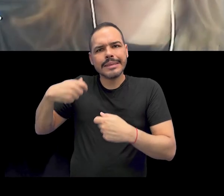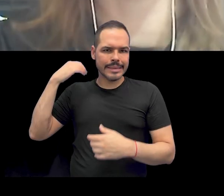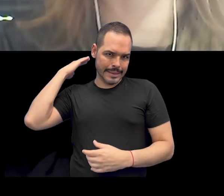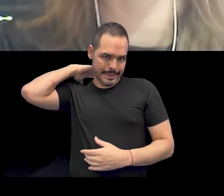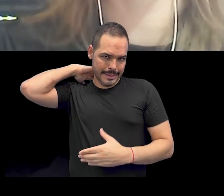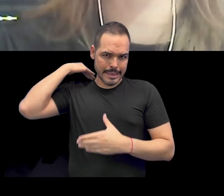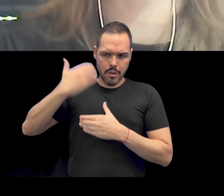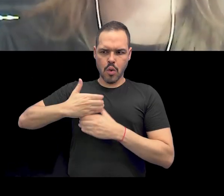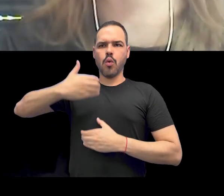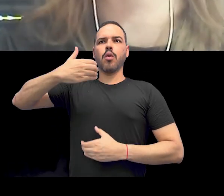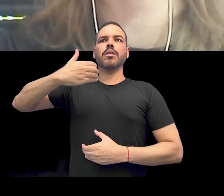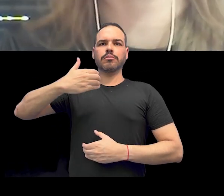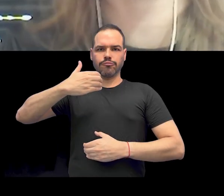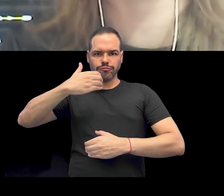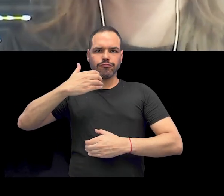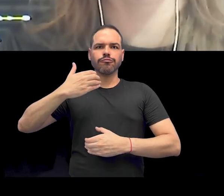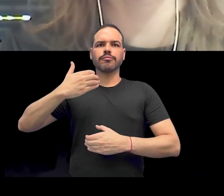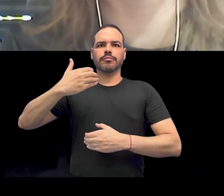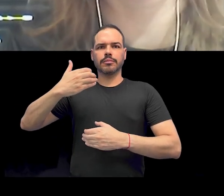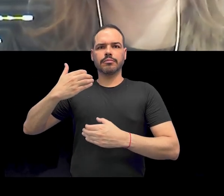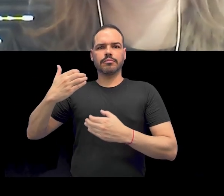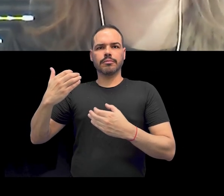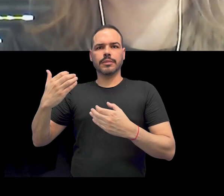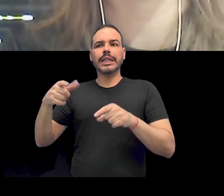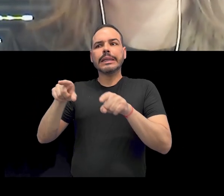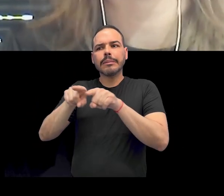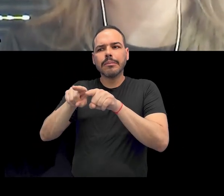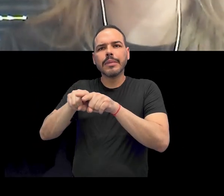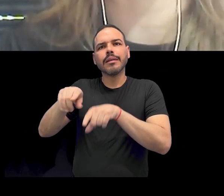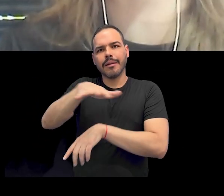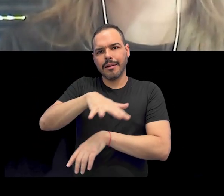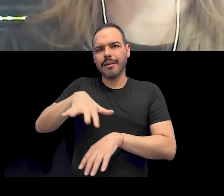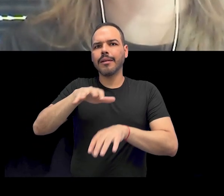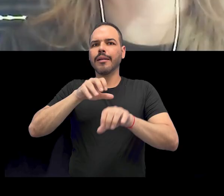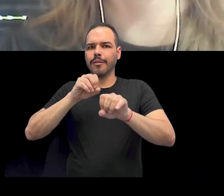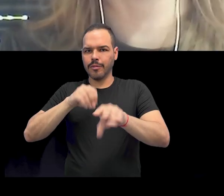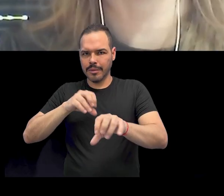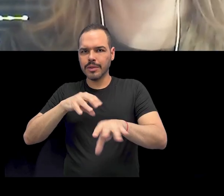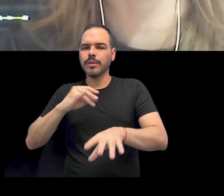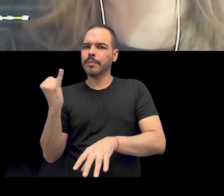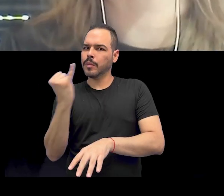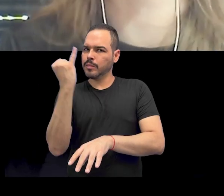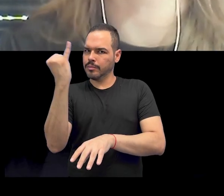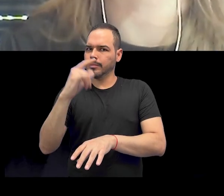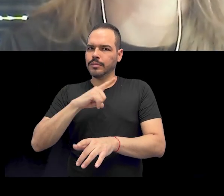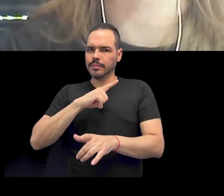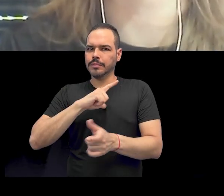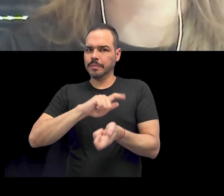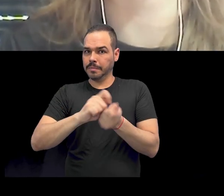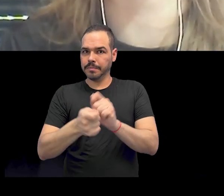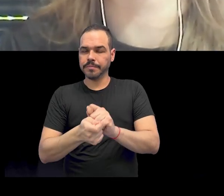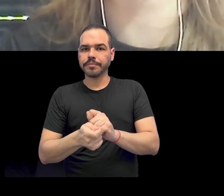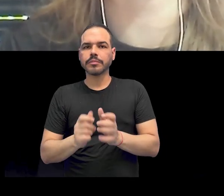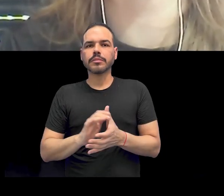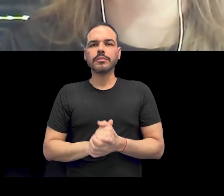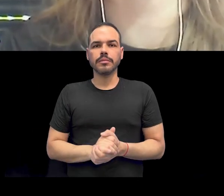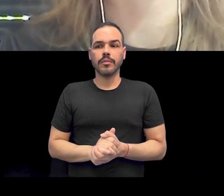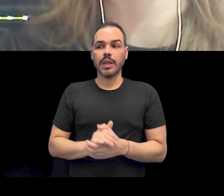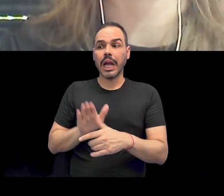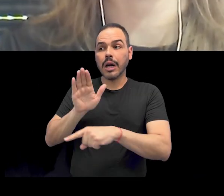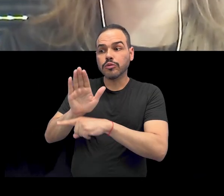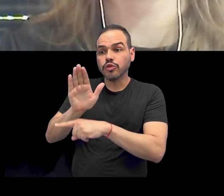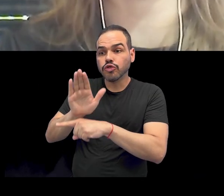função, inclusive no segmento educacional. Auxílios de mobilidade,